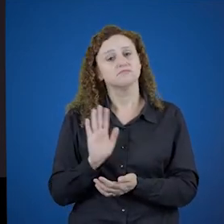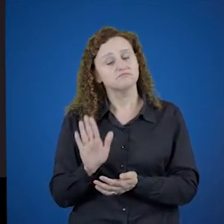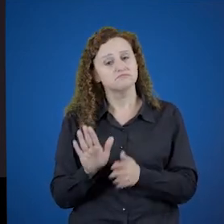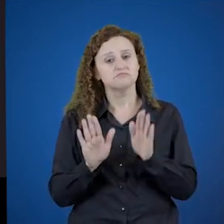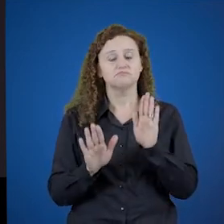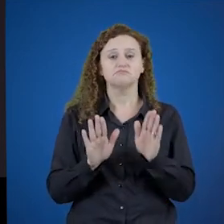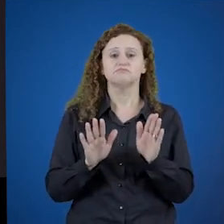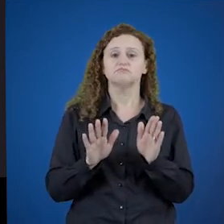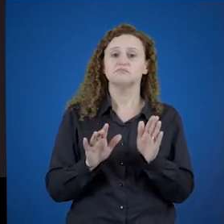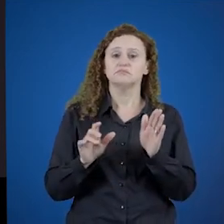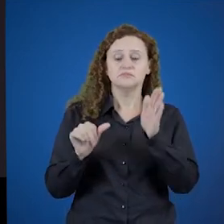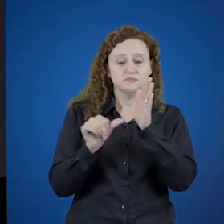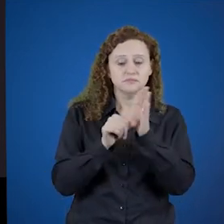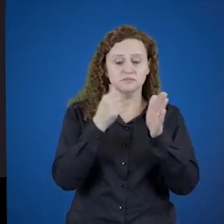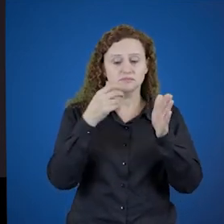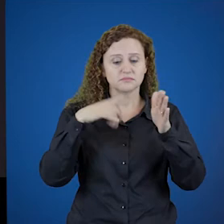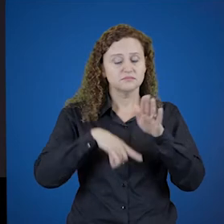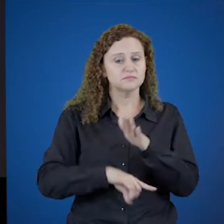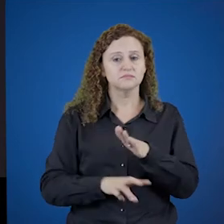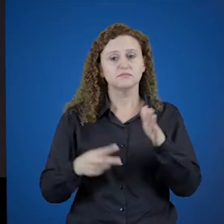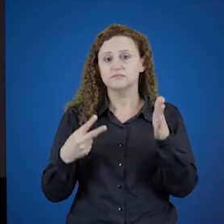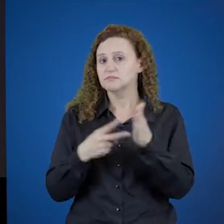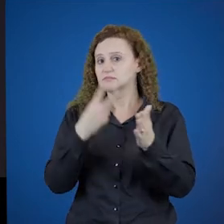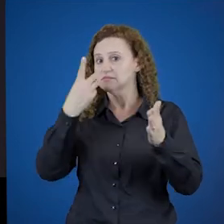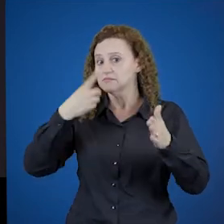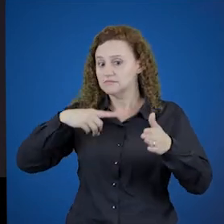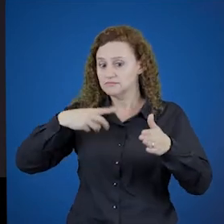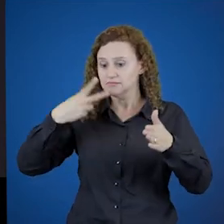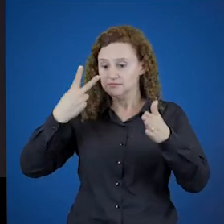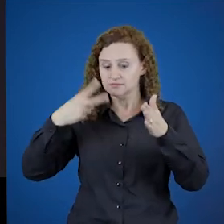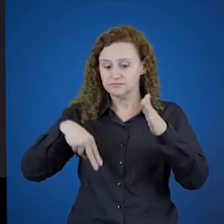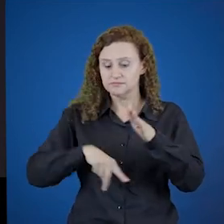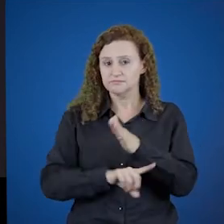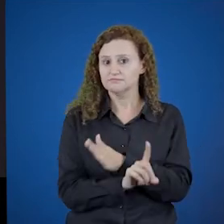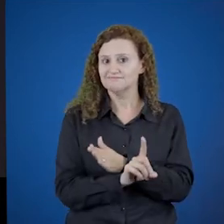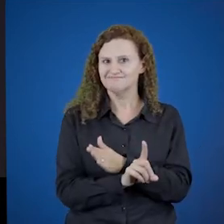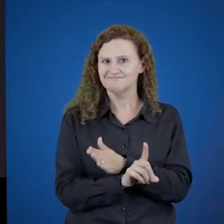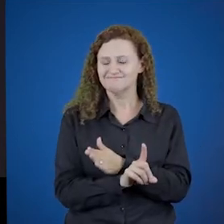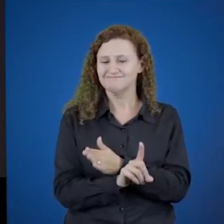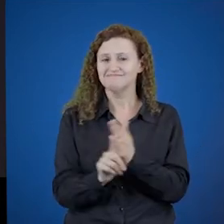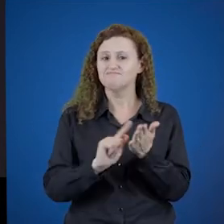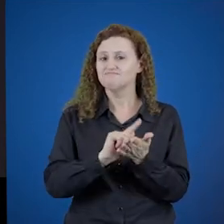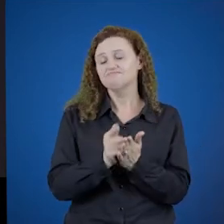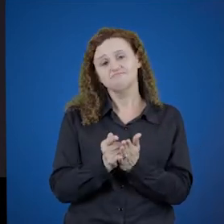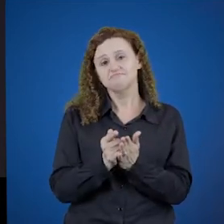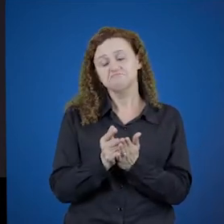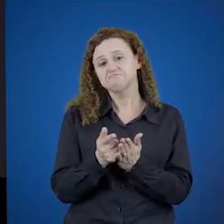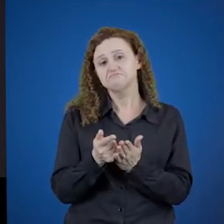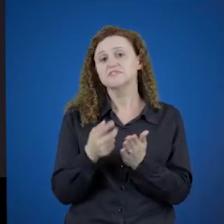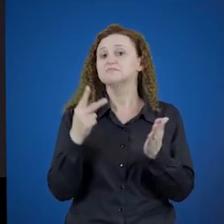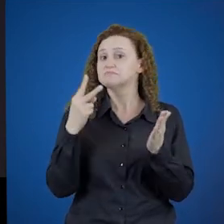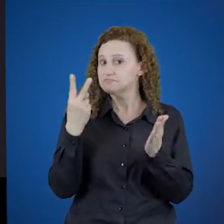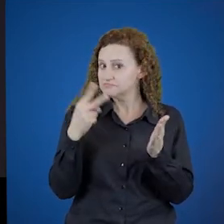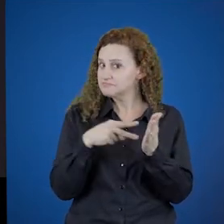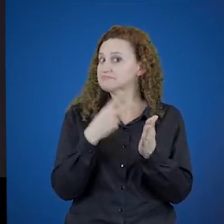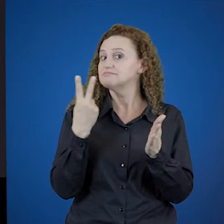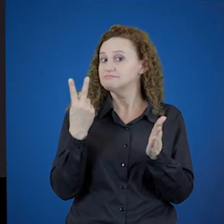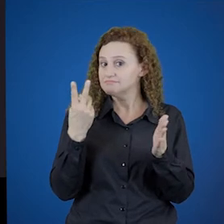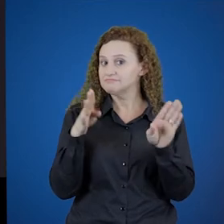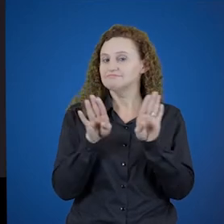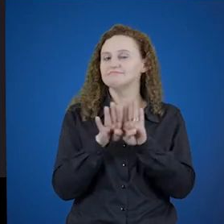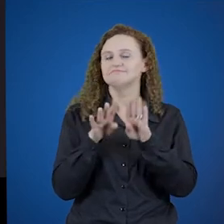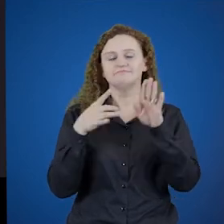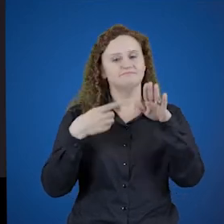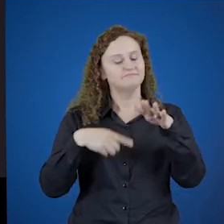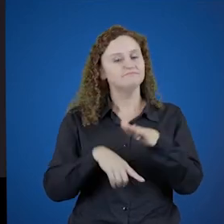declinação se for feminino segue a primeira declinação Se for neutro Segue o